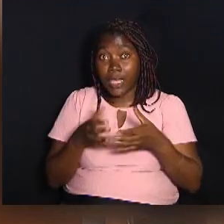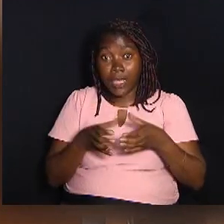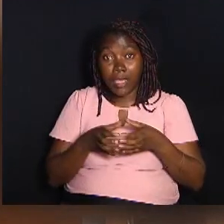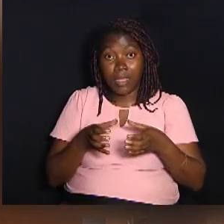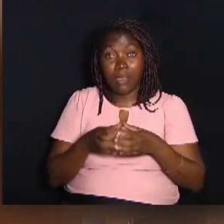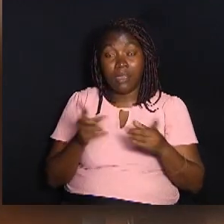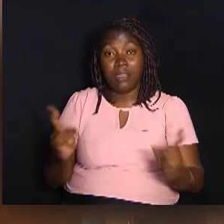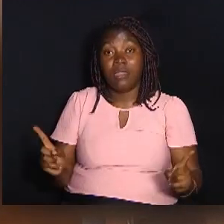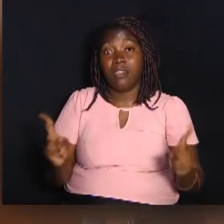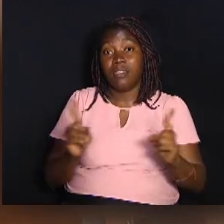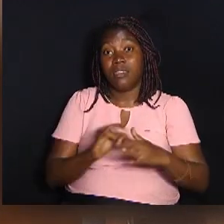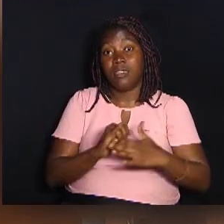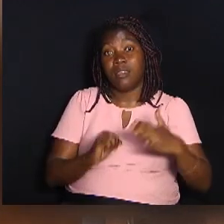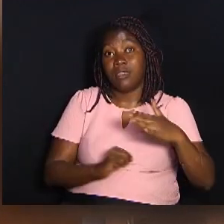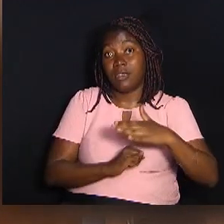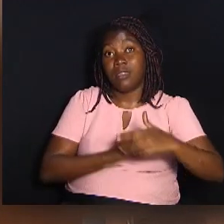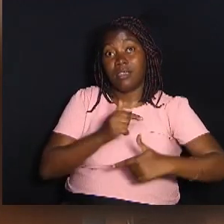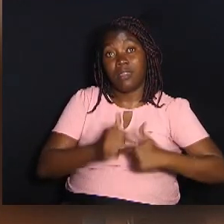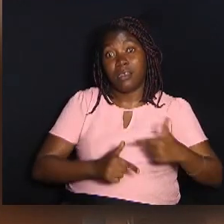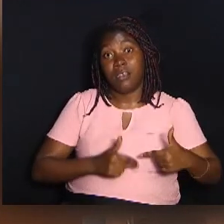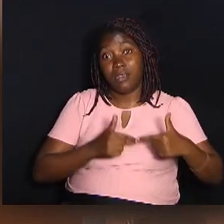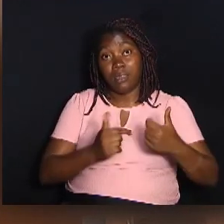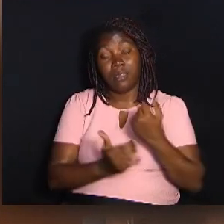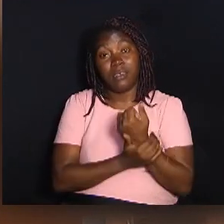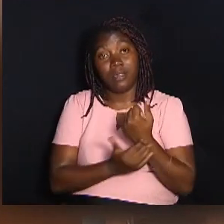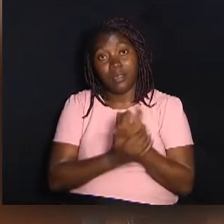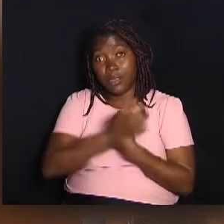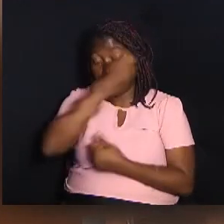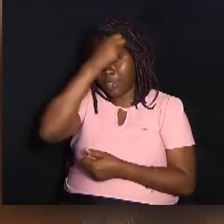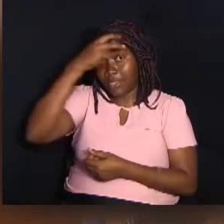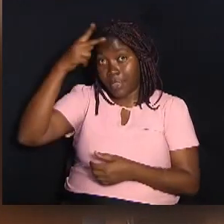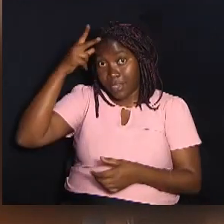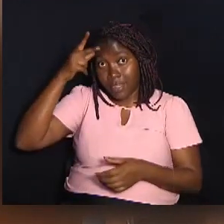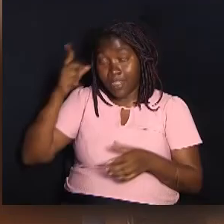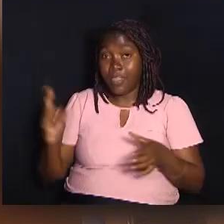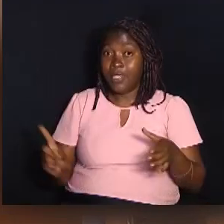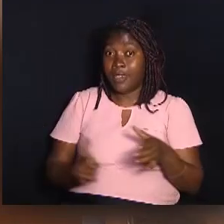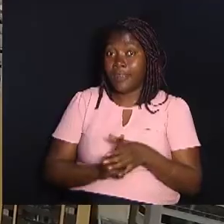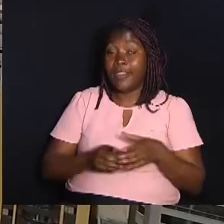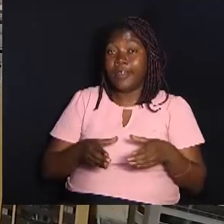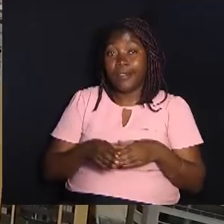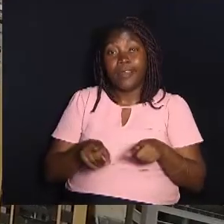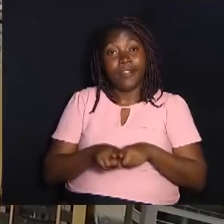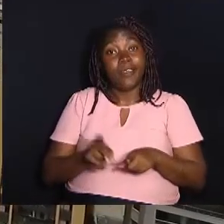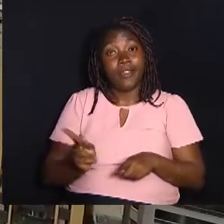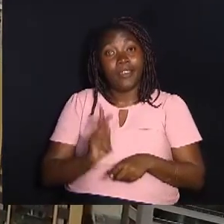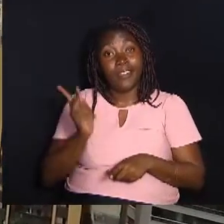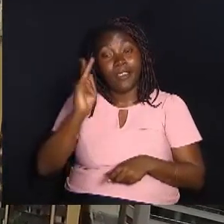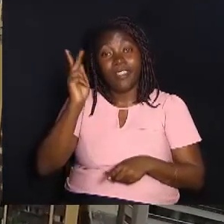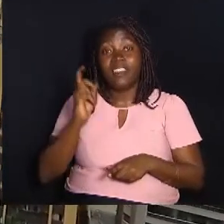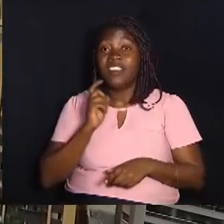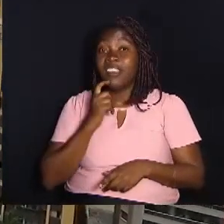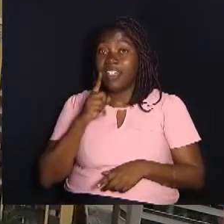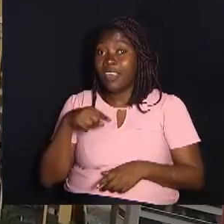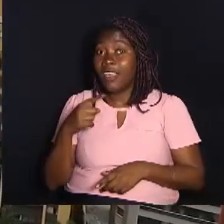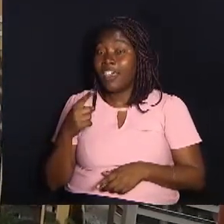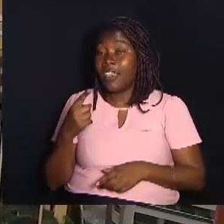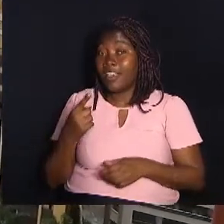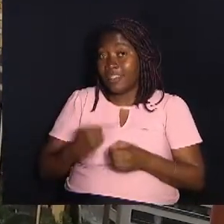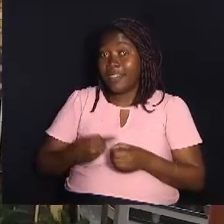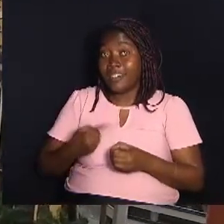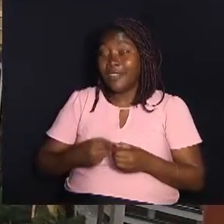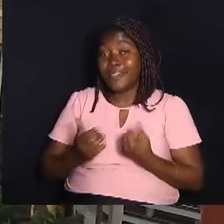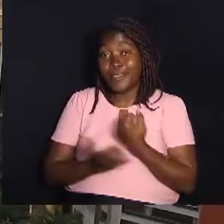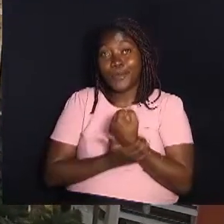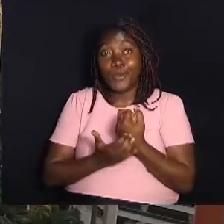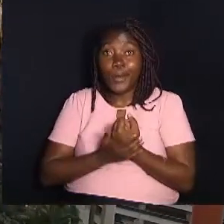aproximou As instituições que atuam na segurança Municipal dos membros da comissão e ainda valorizou que Campinas é uma